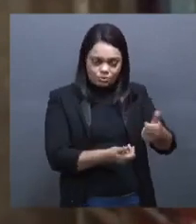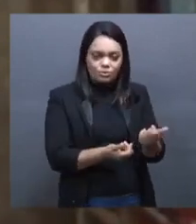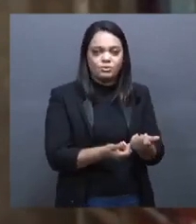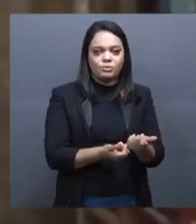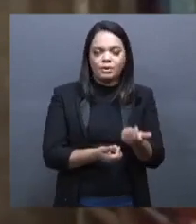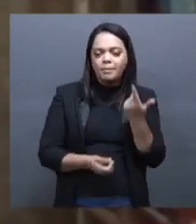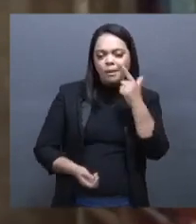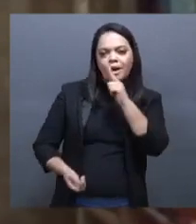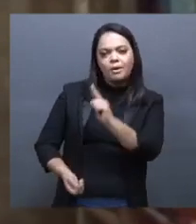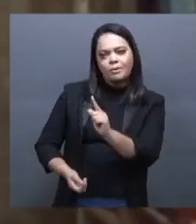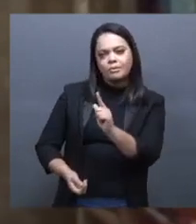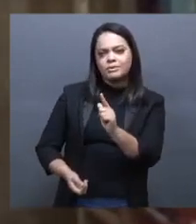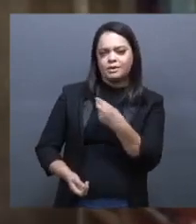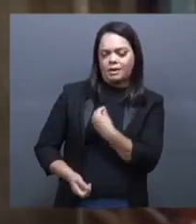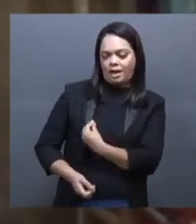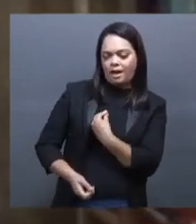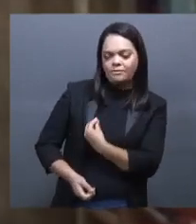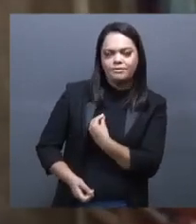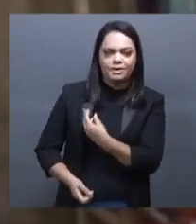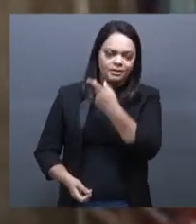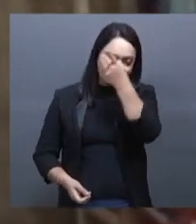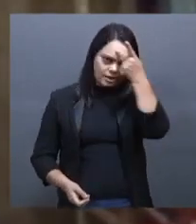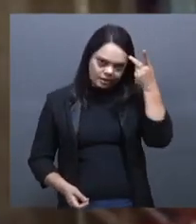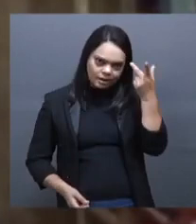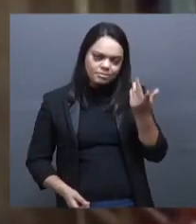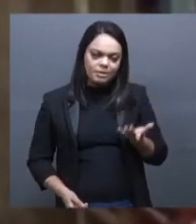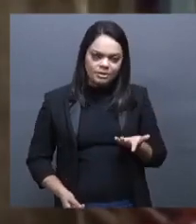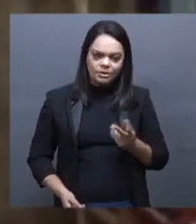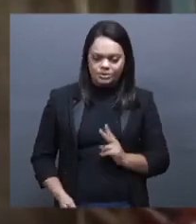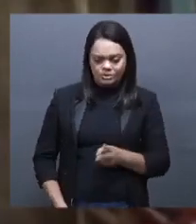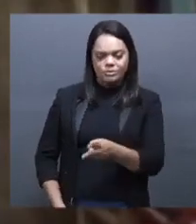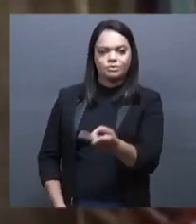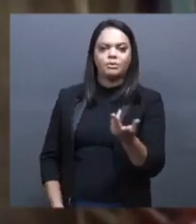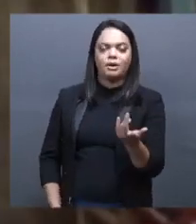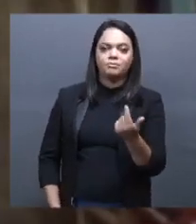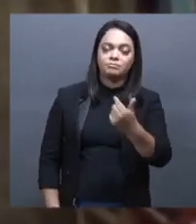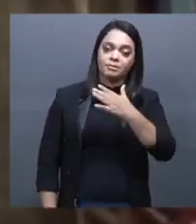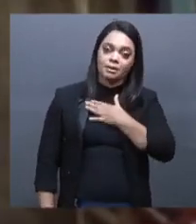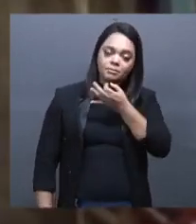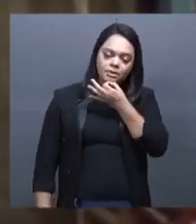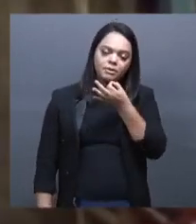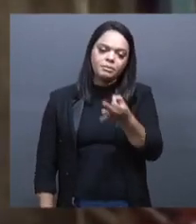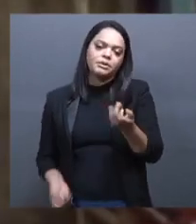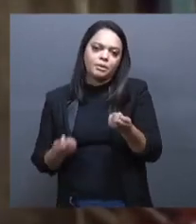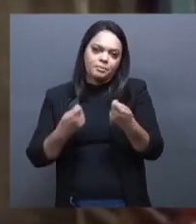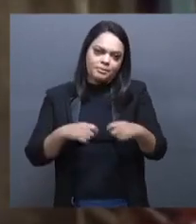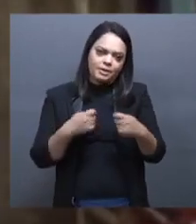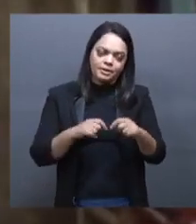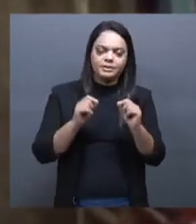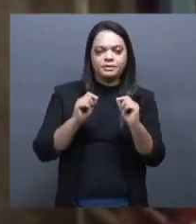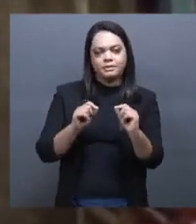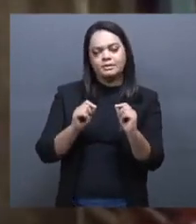as condições mínimas de sobrevivência das pessoas, né, eu diria que seria preciso